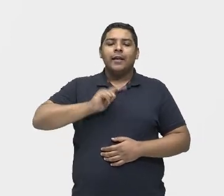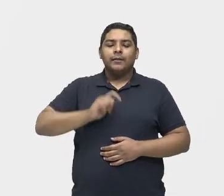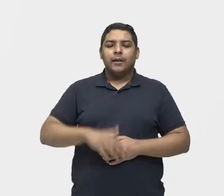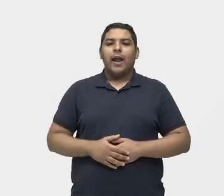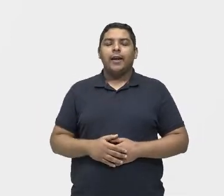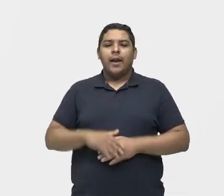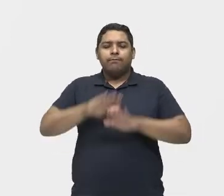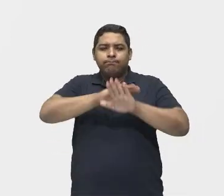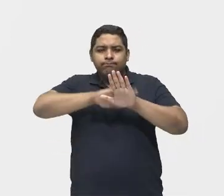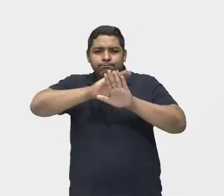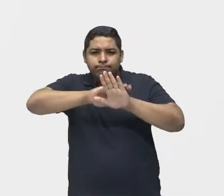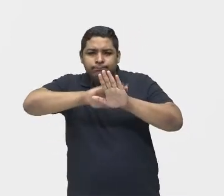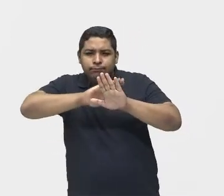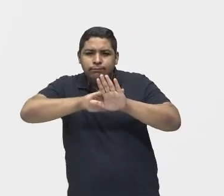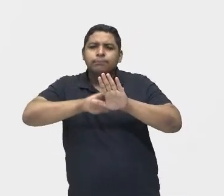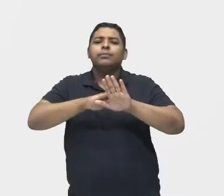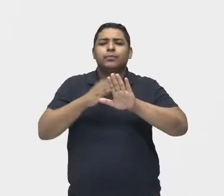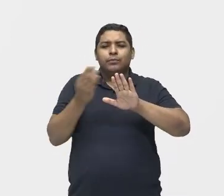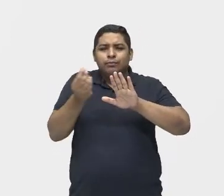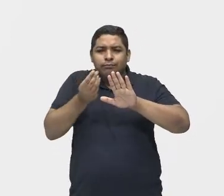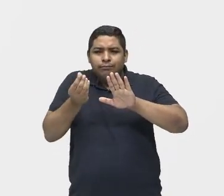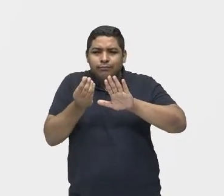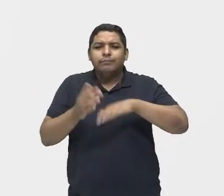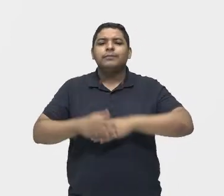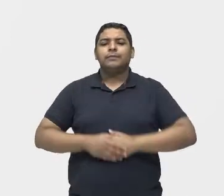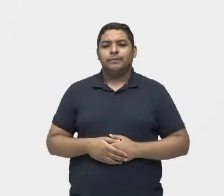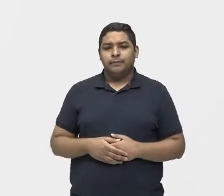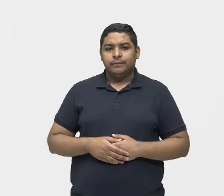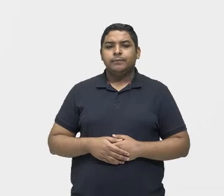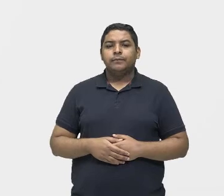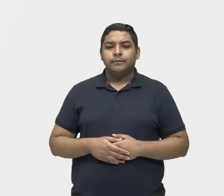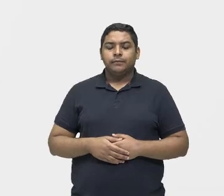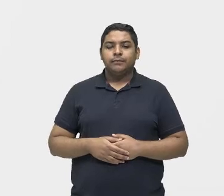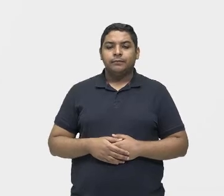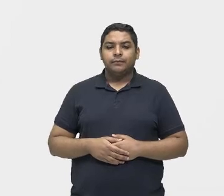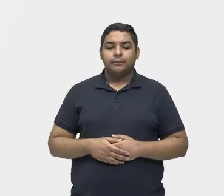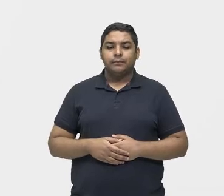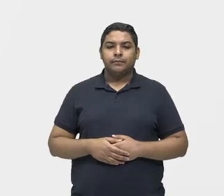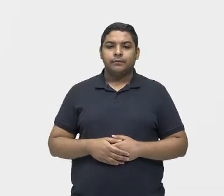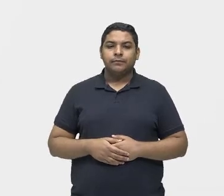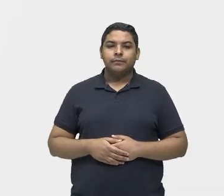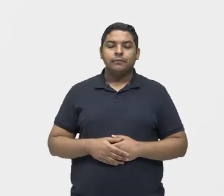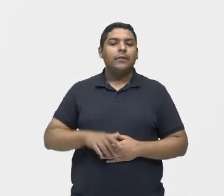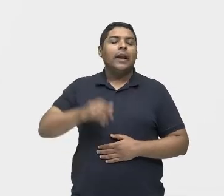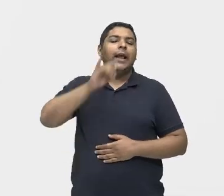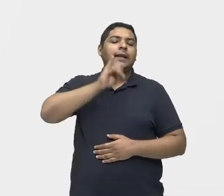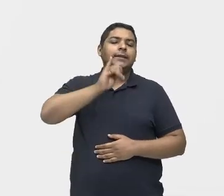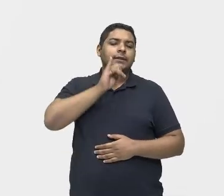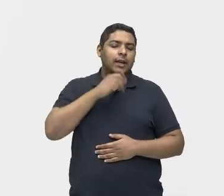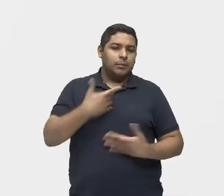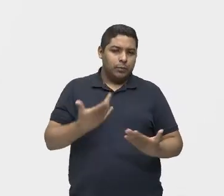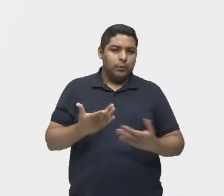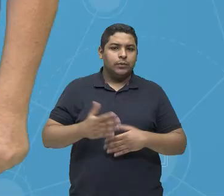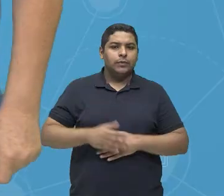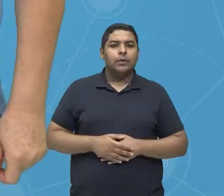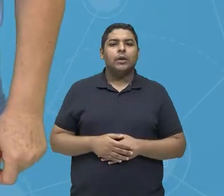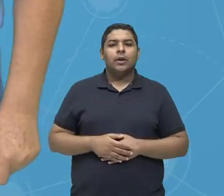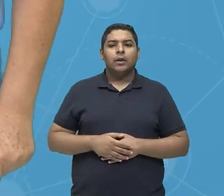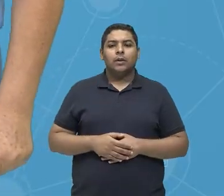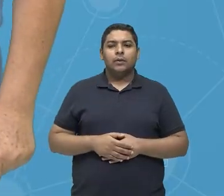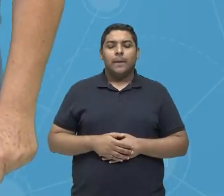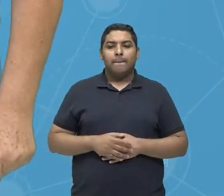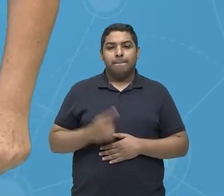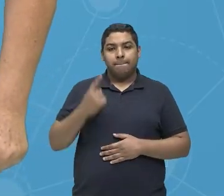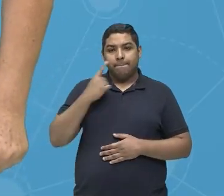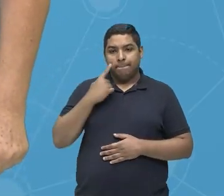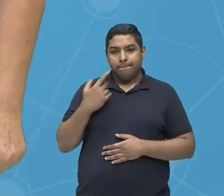misterioso, impenetrável, mobilidade solene. Eu trago para vocês um exemplo aqui das colunas,